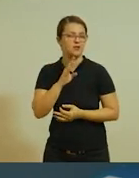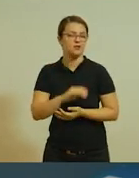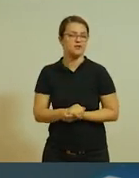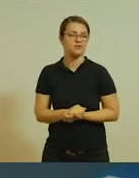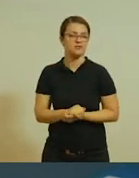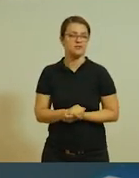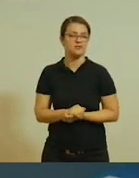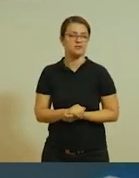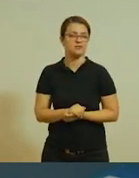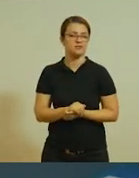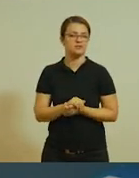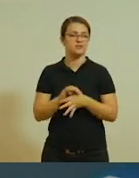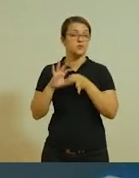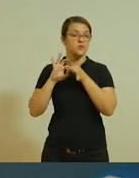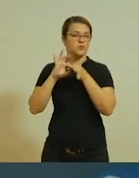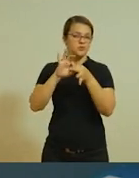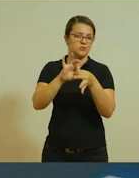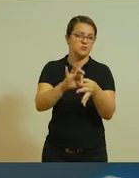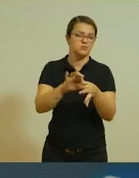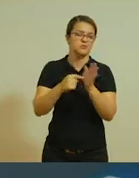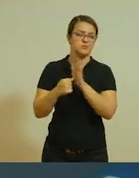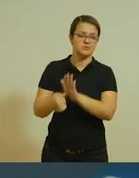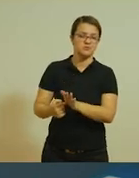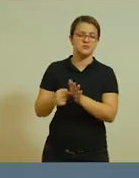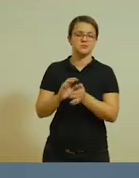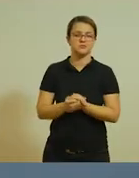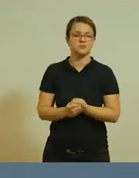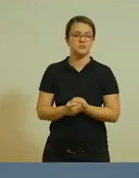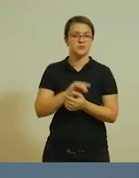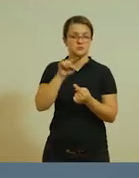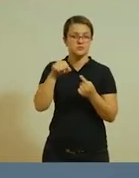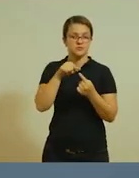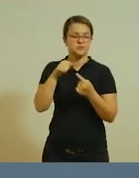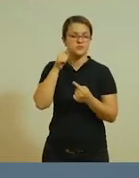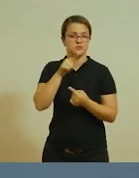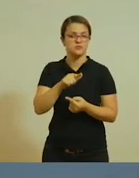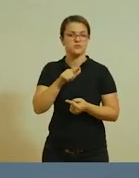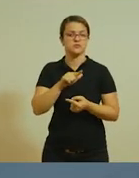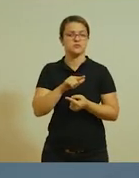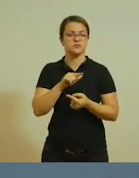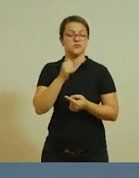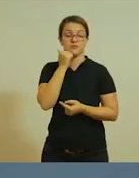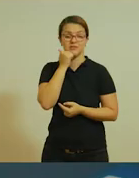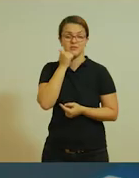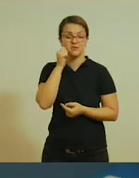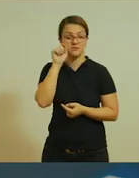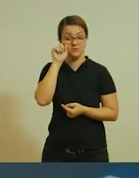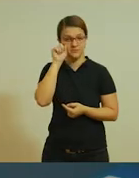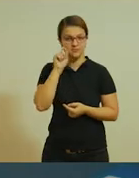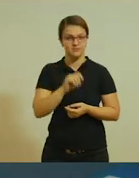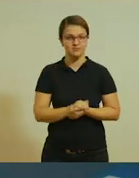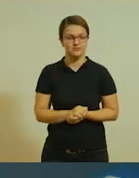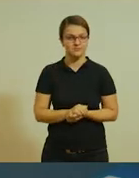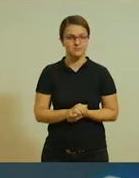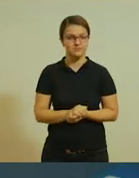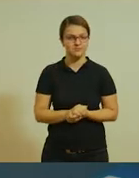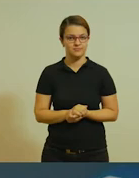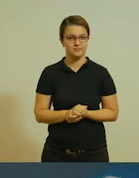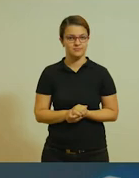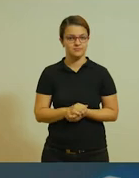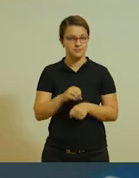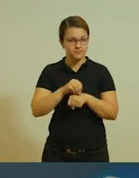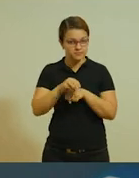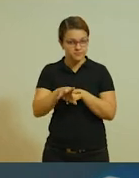aí nesse contexto. E aí a gente também conseguiu atingir os objetivos de ciências. Bom, a proposta